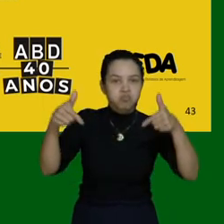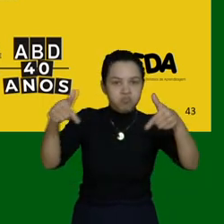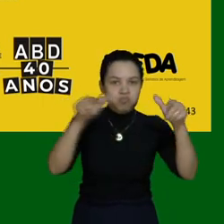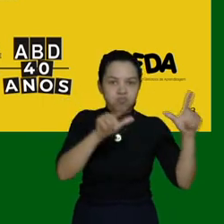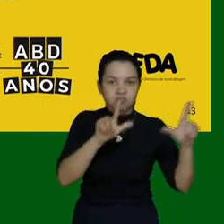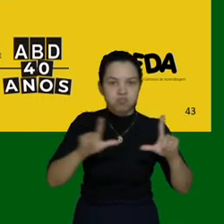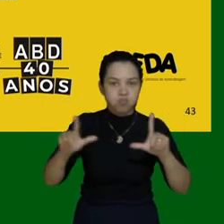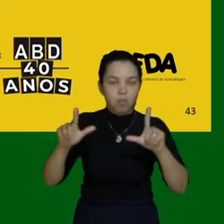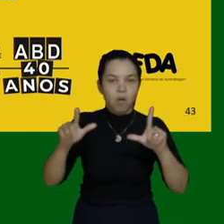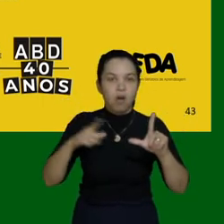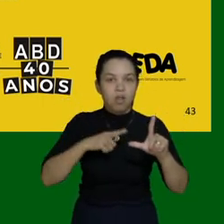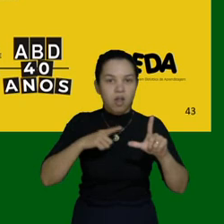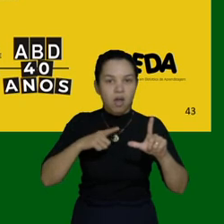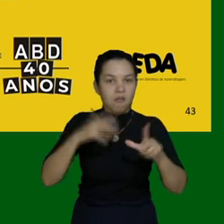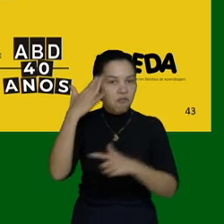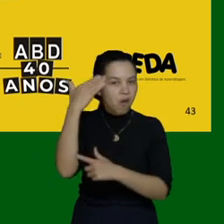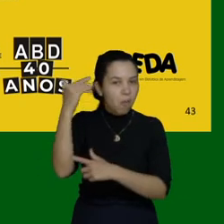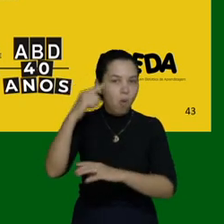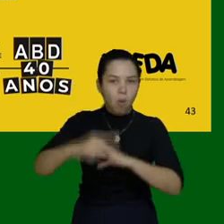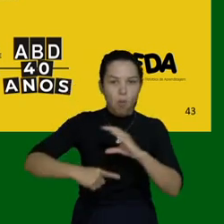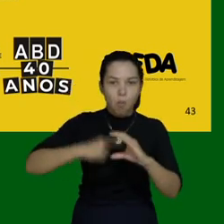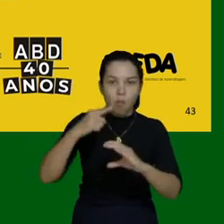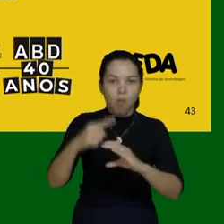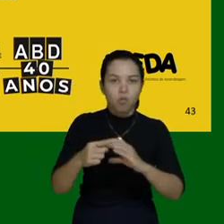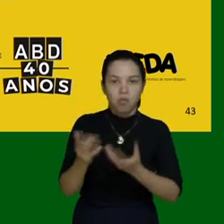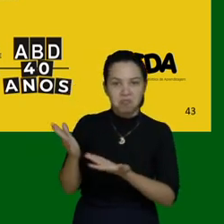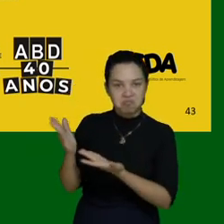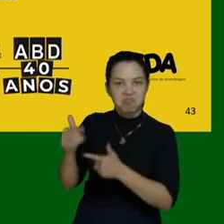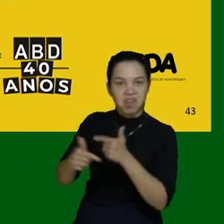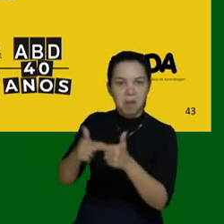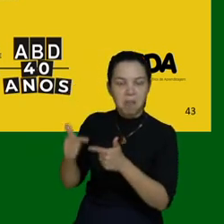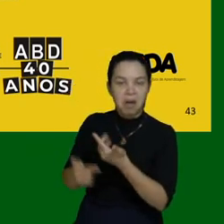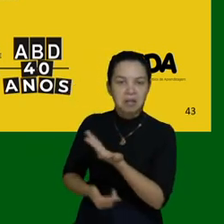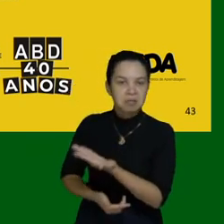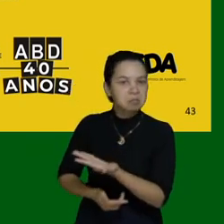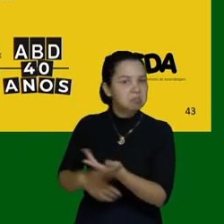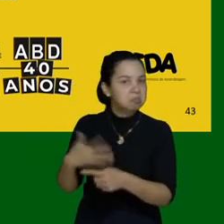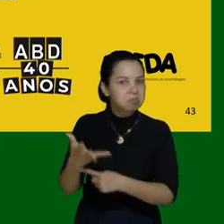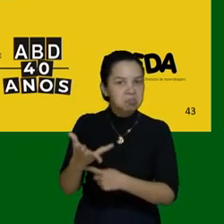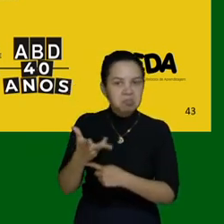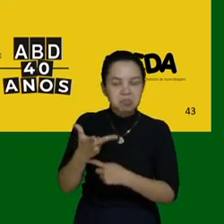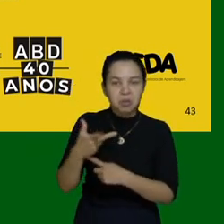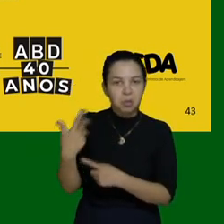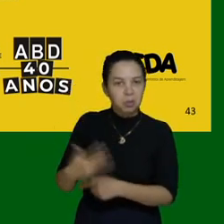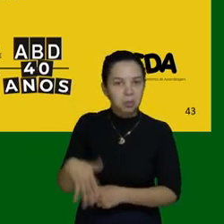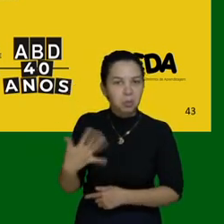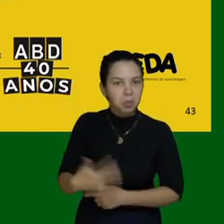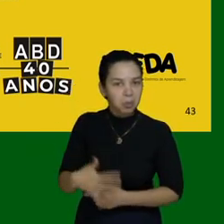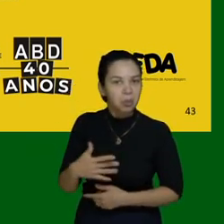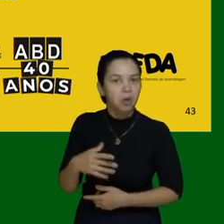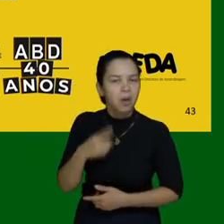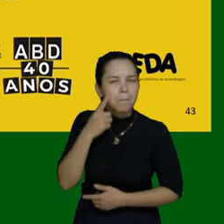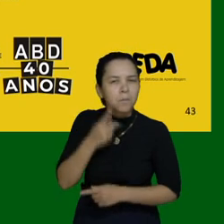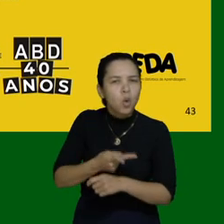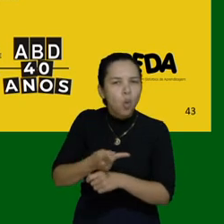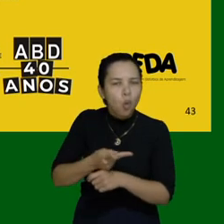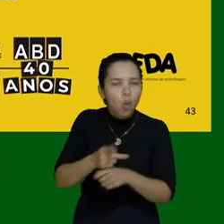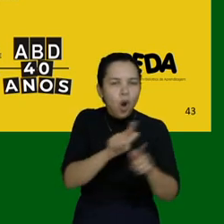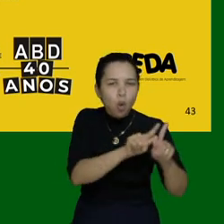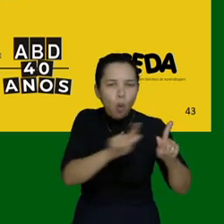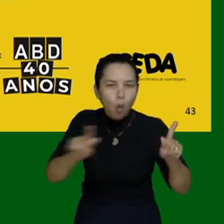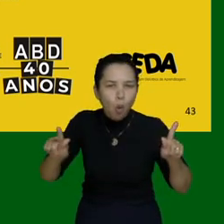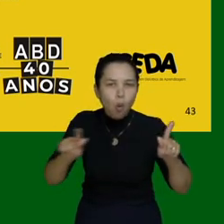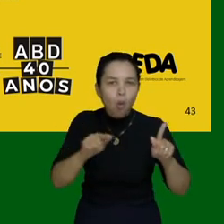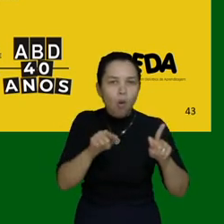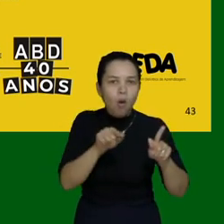mundo Esse é um dos trabalhos dele ele é excepcional procurem na no Google as obras